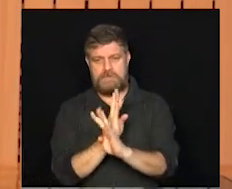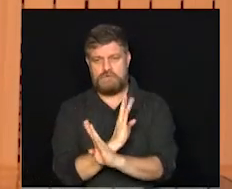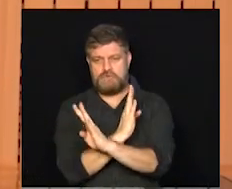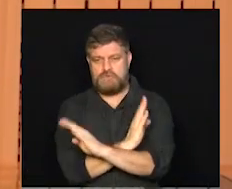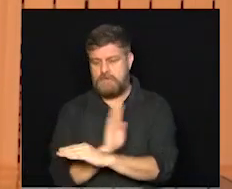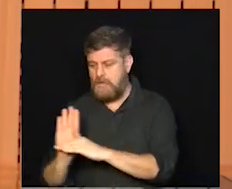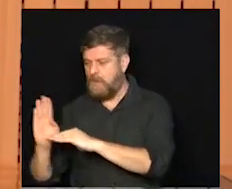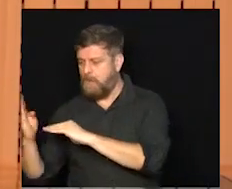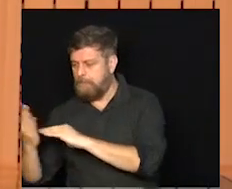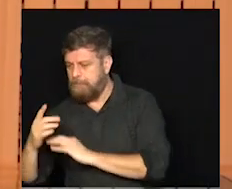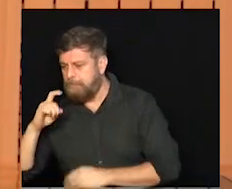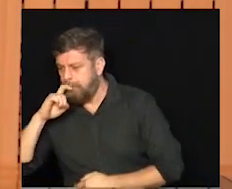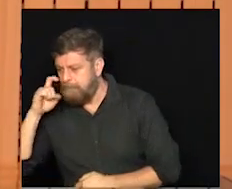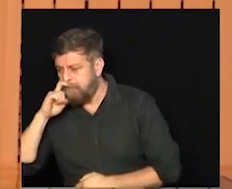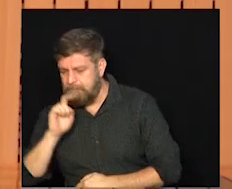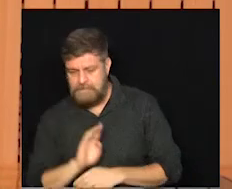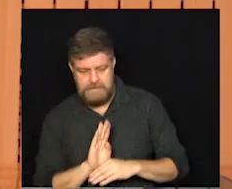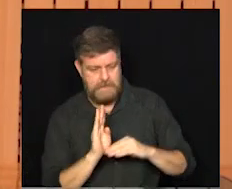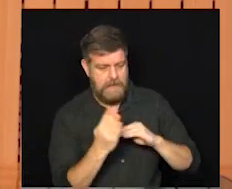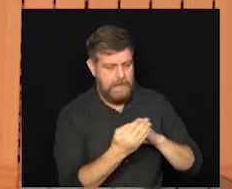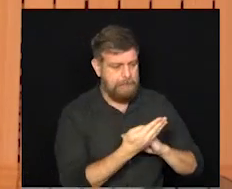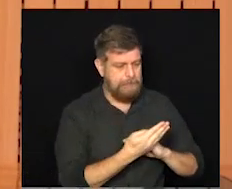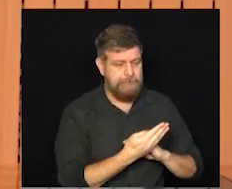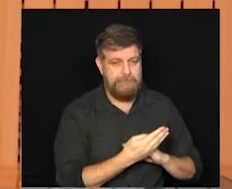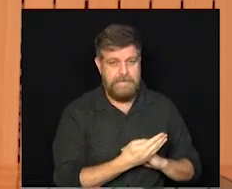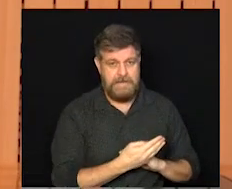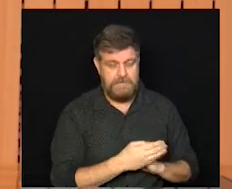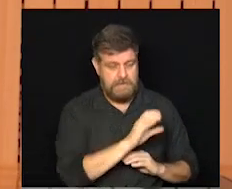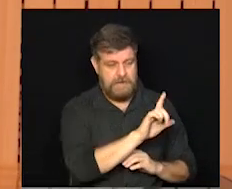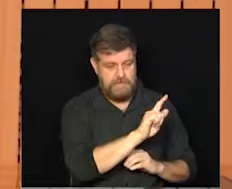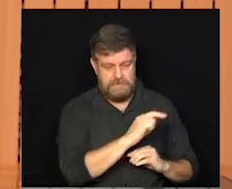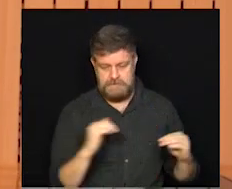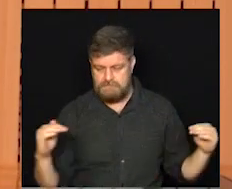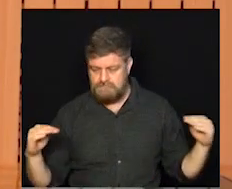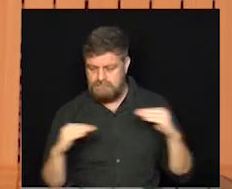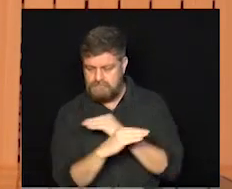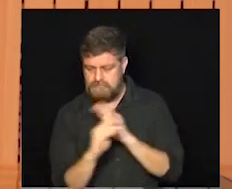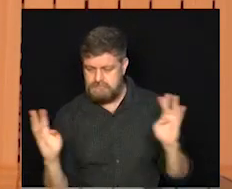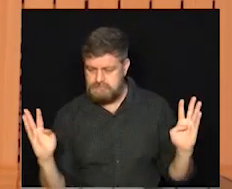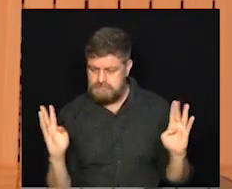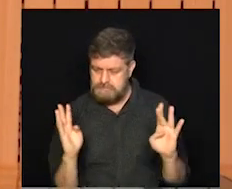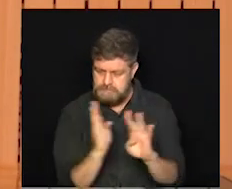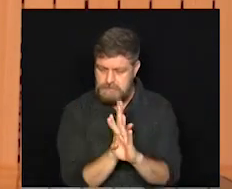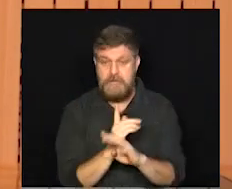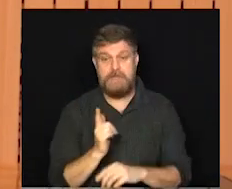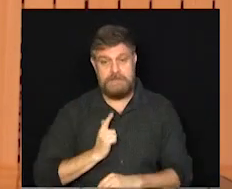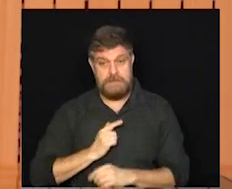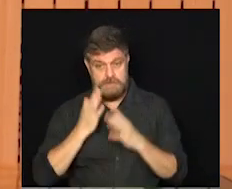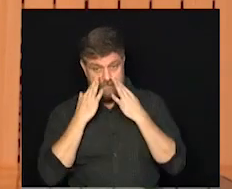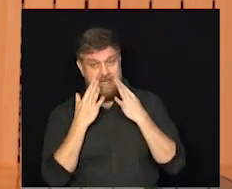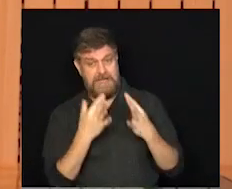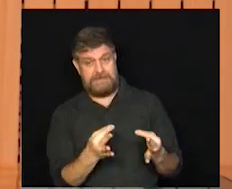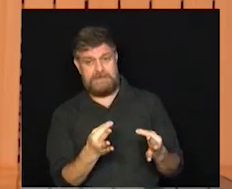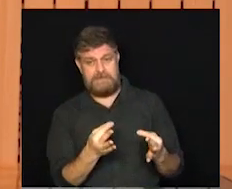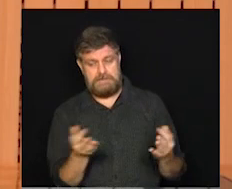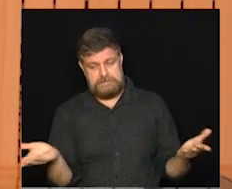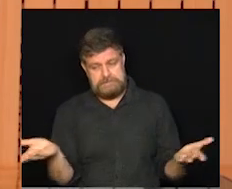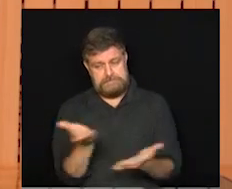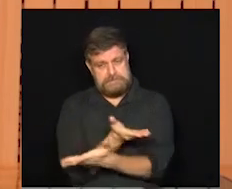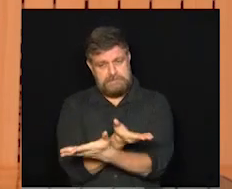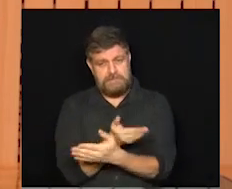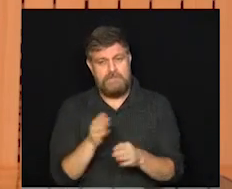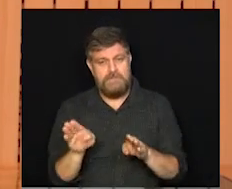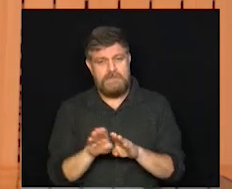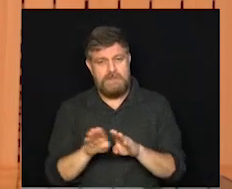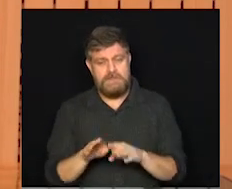enfim. É importante a gente ficar atento a isso, né, das diretrizes viárias e também da